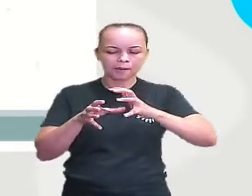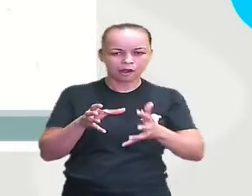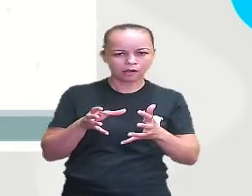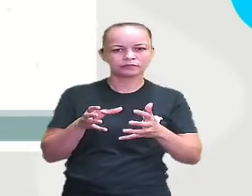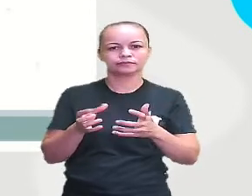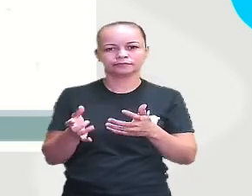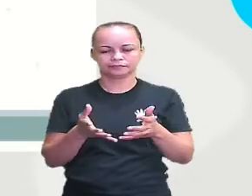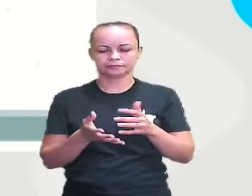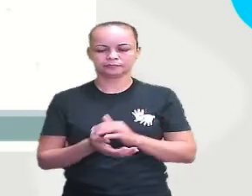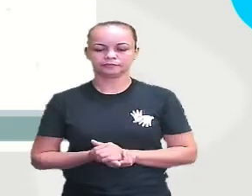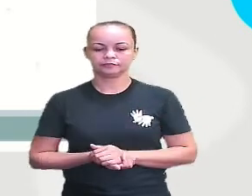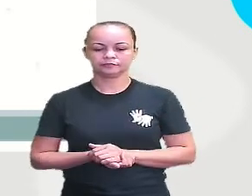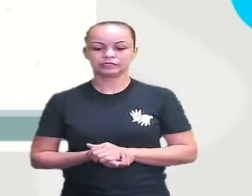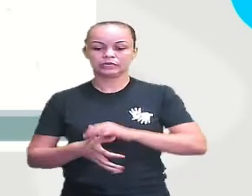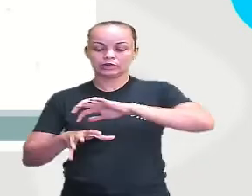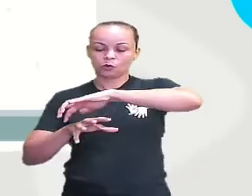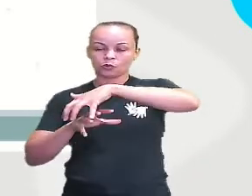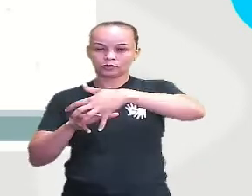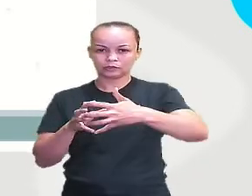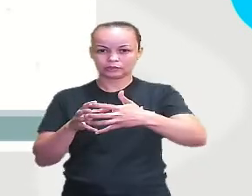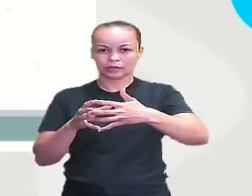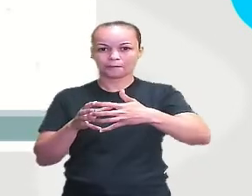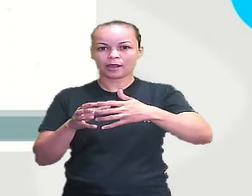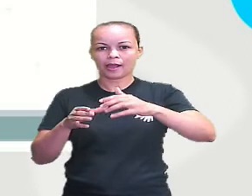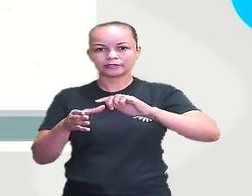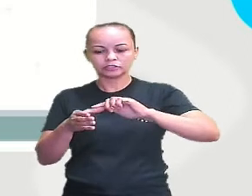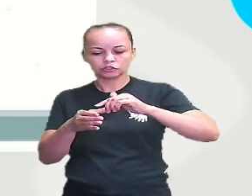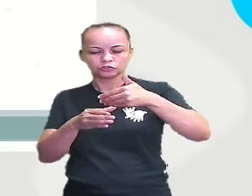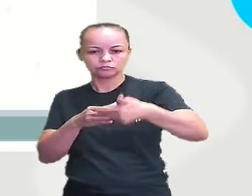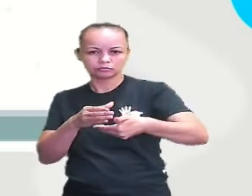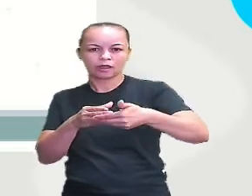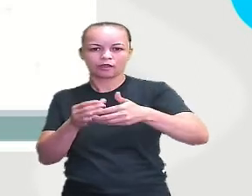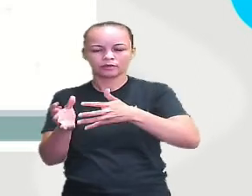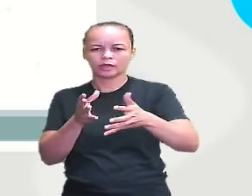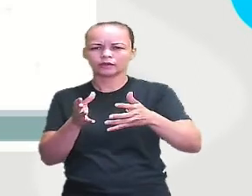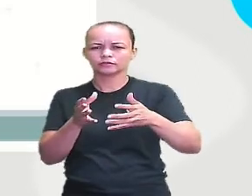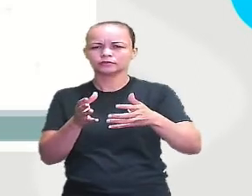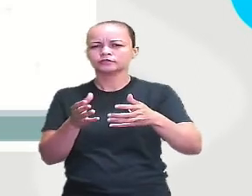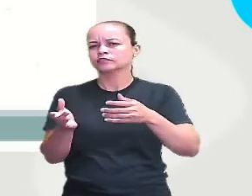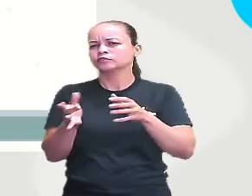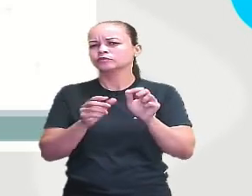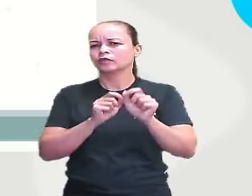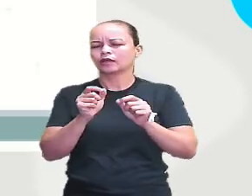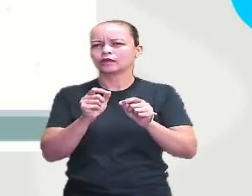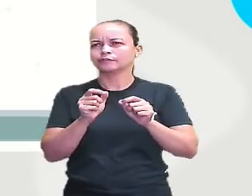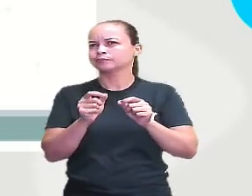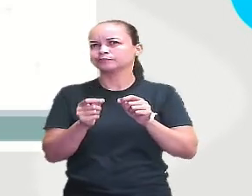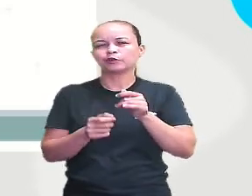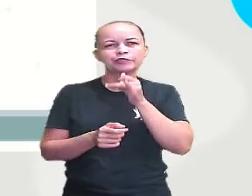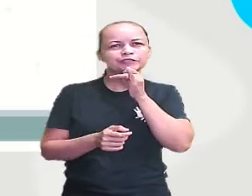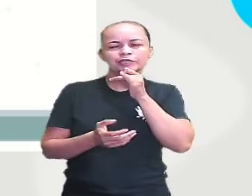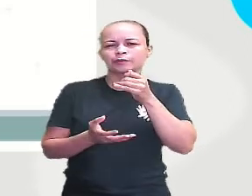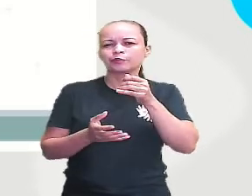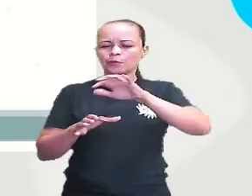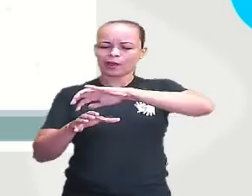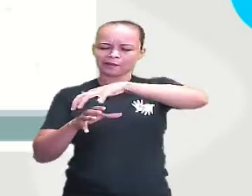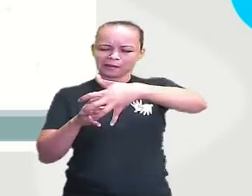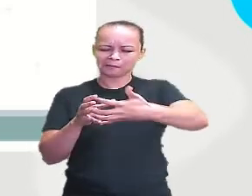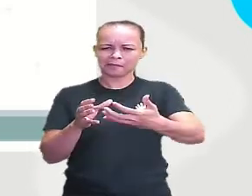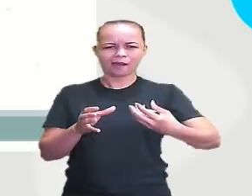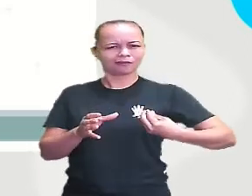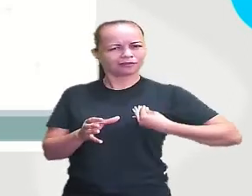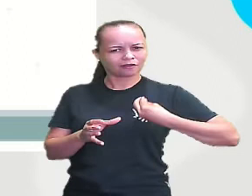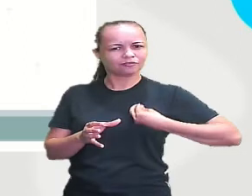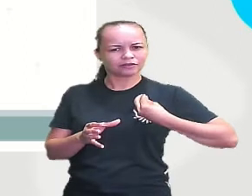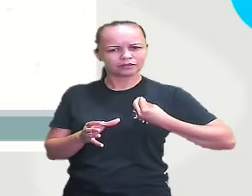crosta terrestre é a camada mais externa. Eu posso também chamar essa camada, gente, da camada da vida. Peraí, camada da vida? Sim,